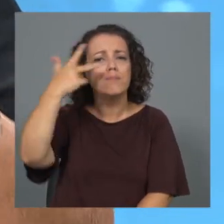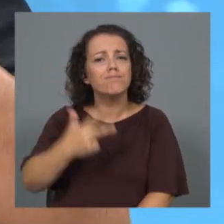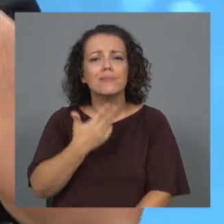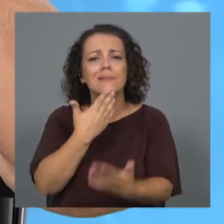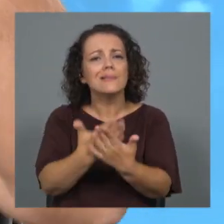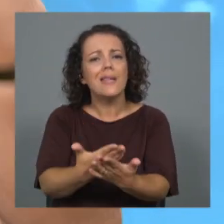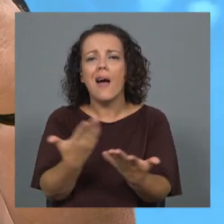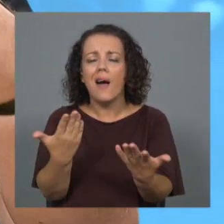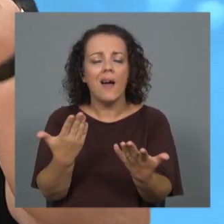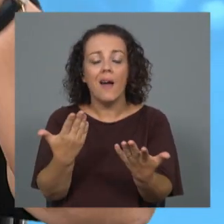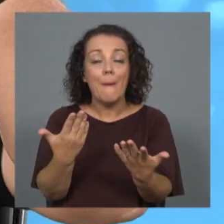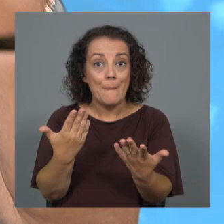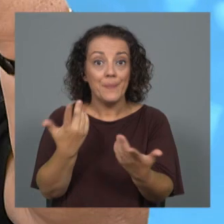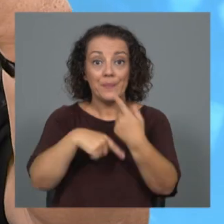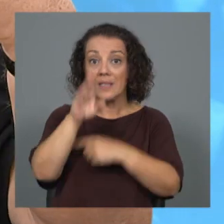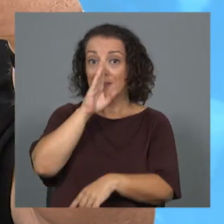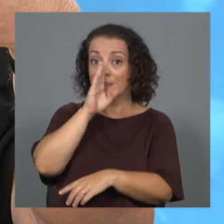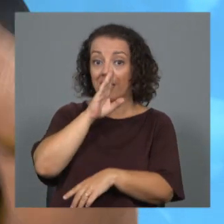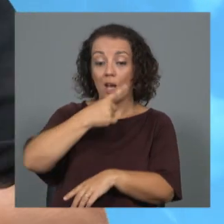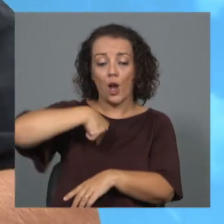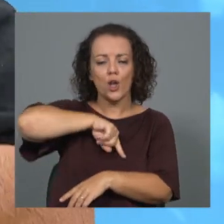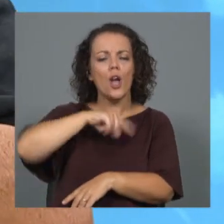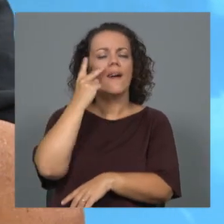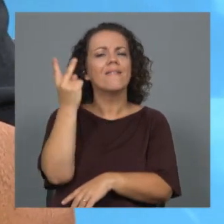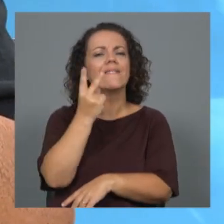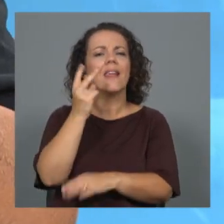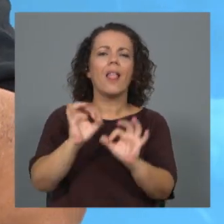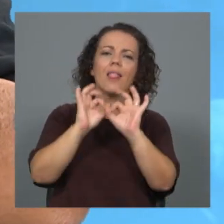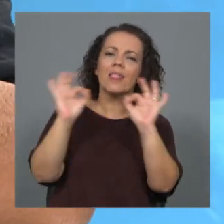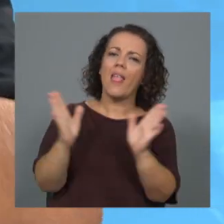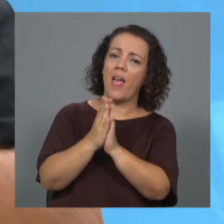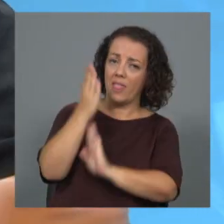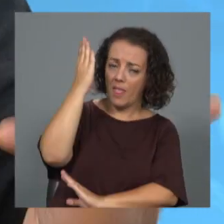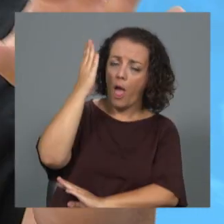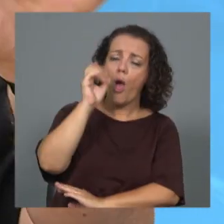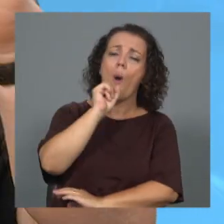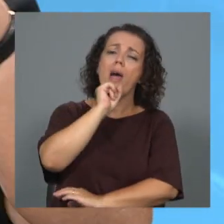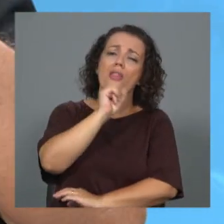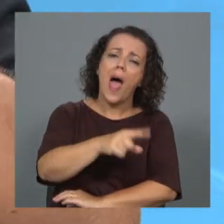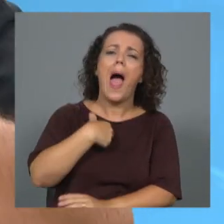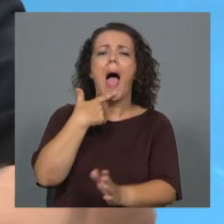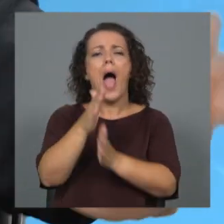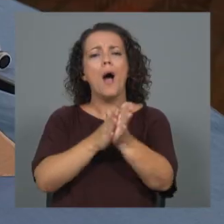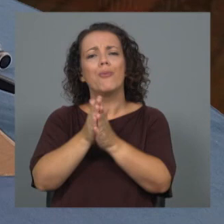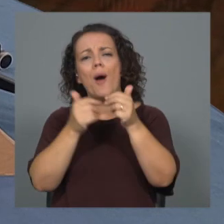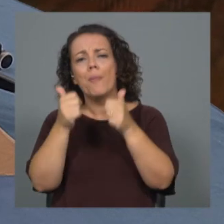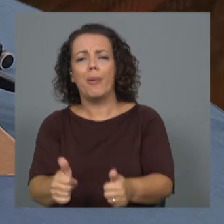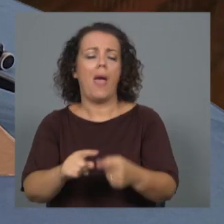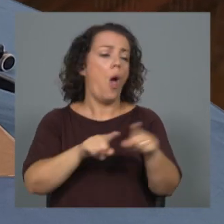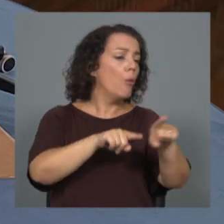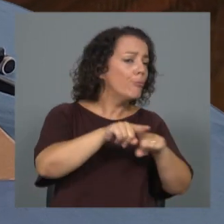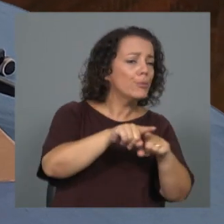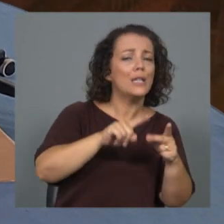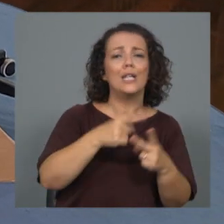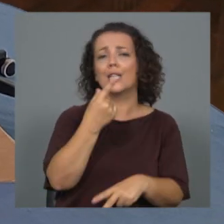que se vivermos ao gosto de Deus saberemos então usar o dinheiro, a política,